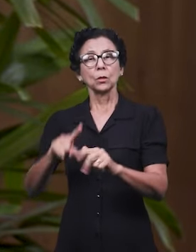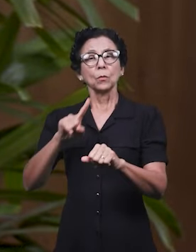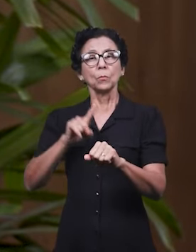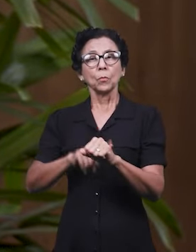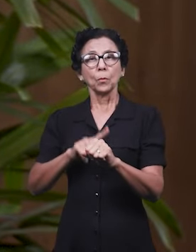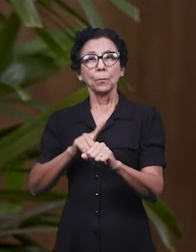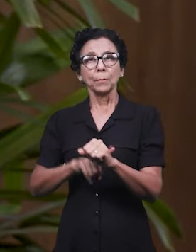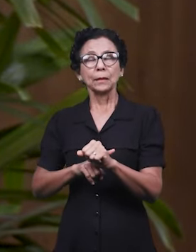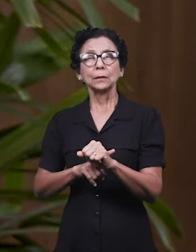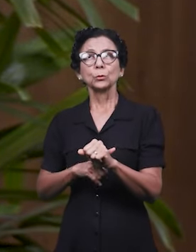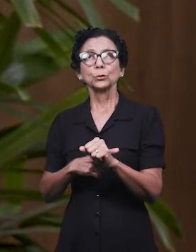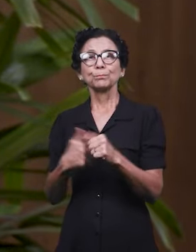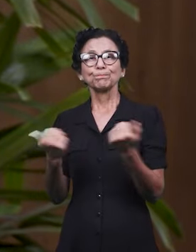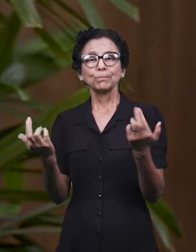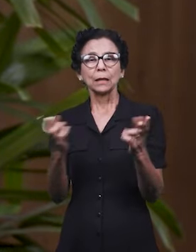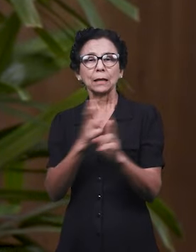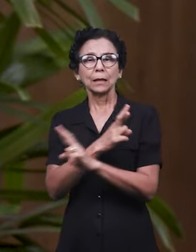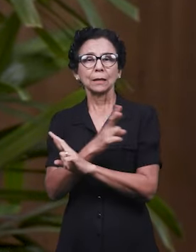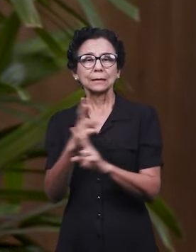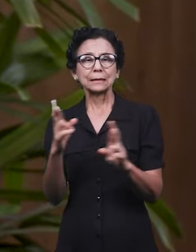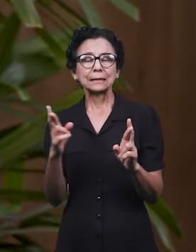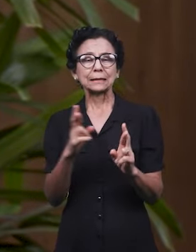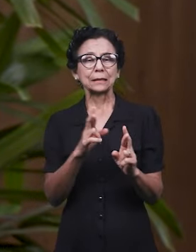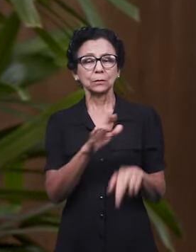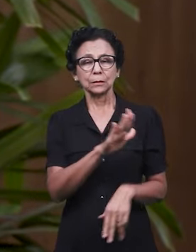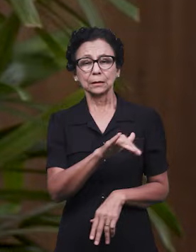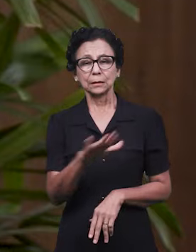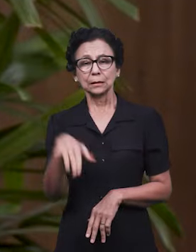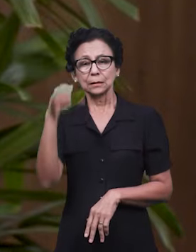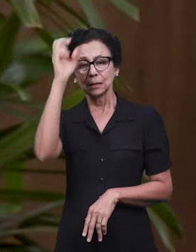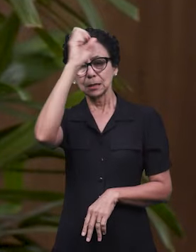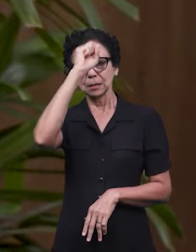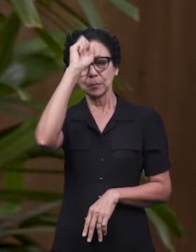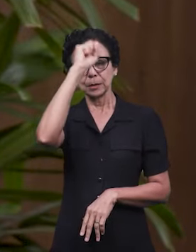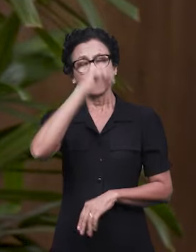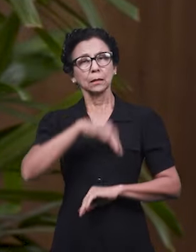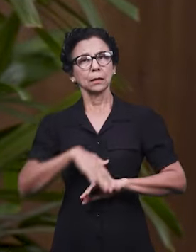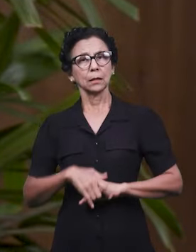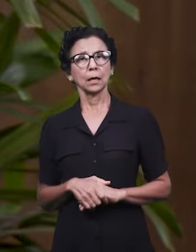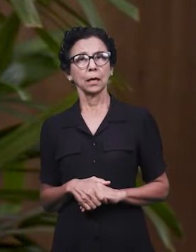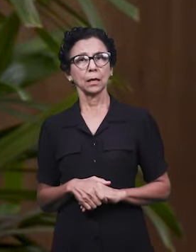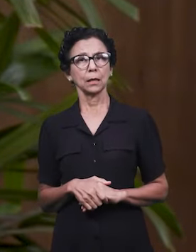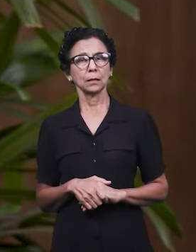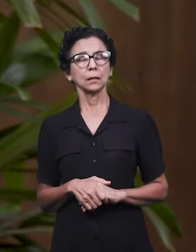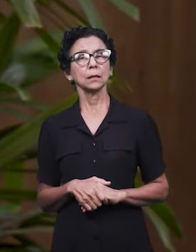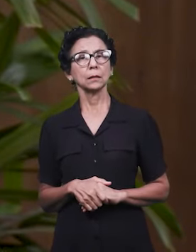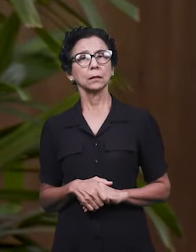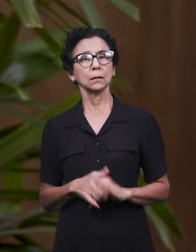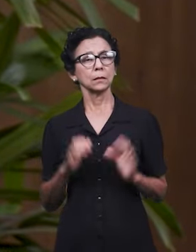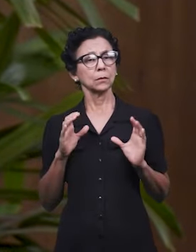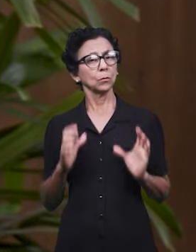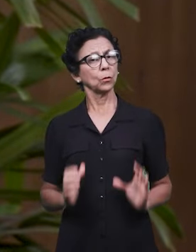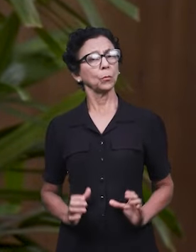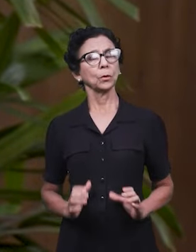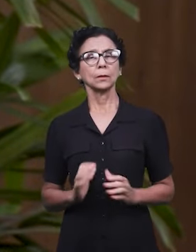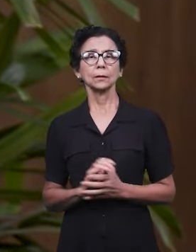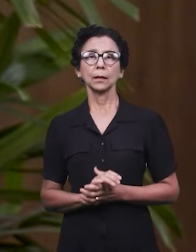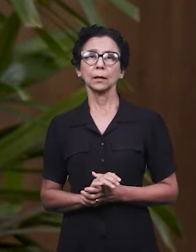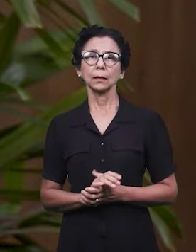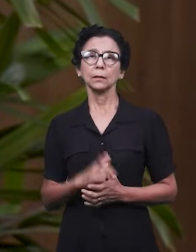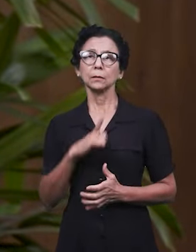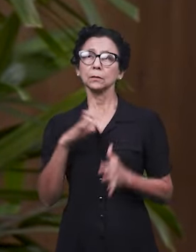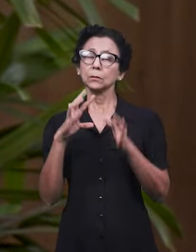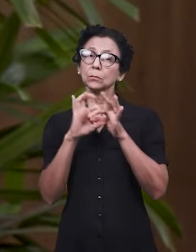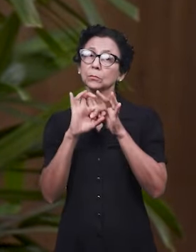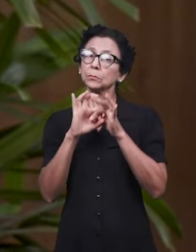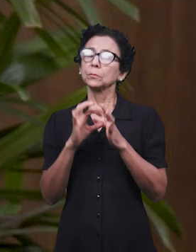e das crianças aprenderem a terem ordem, né? Terem disciplina, terem até mesmo comunhão com o Senhor.